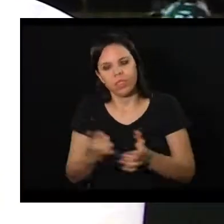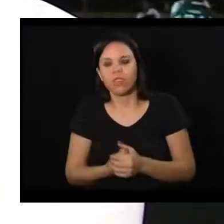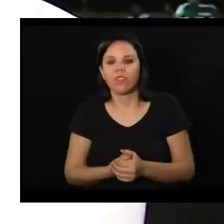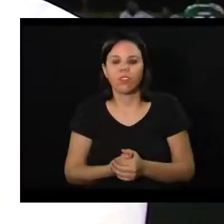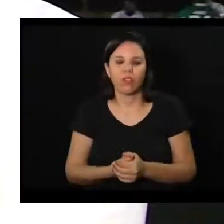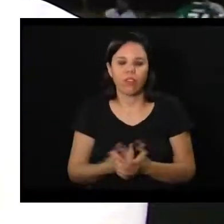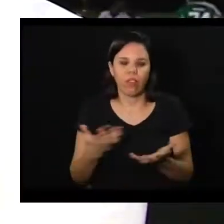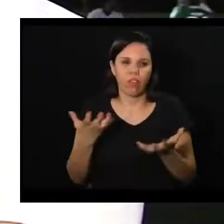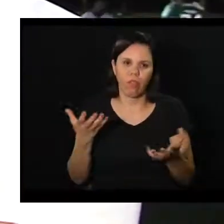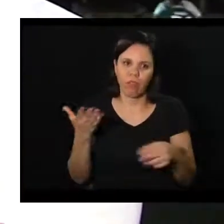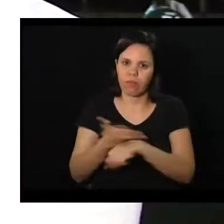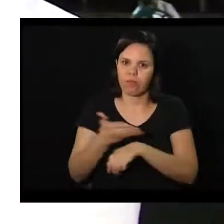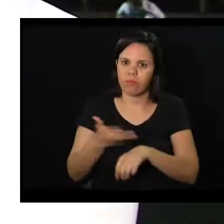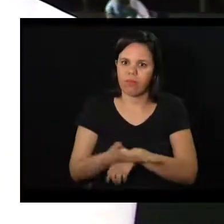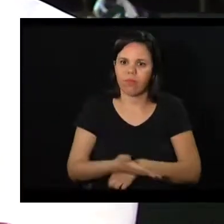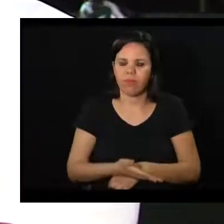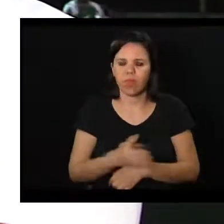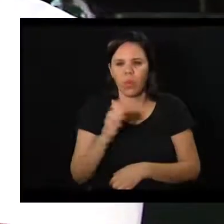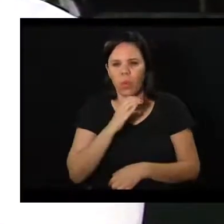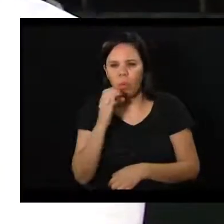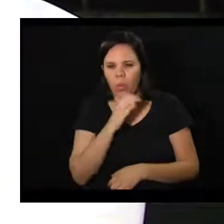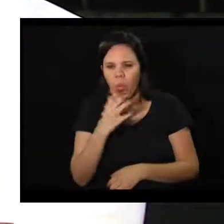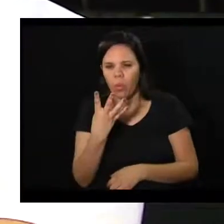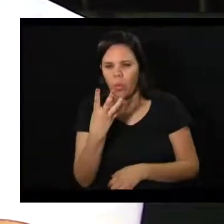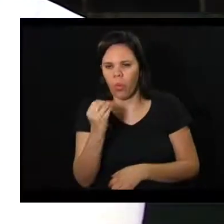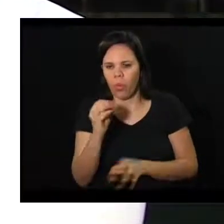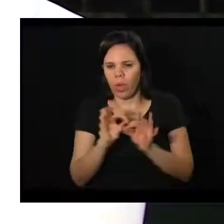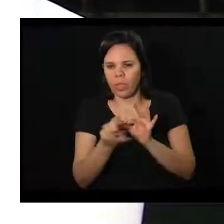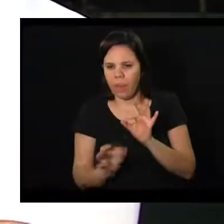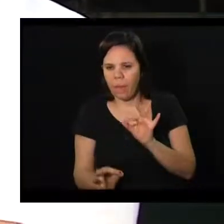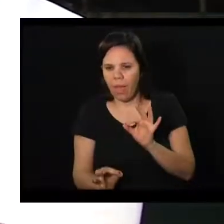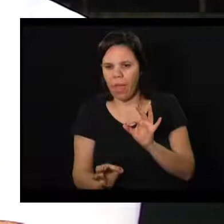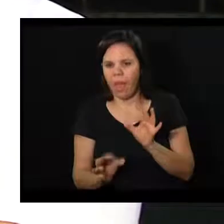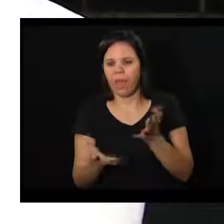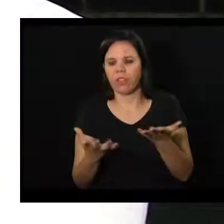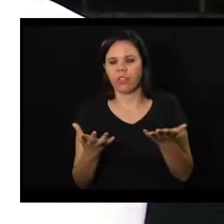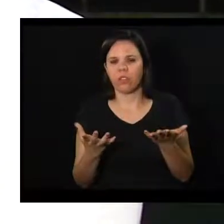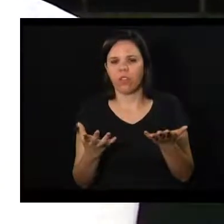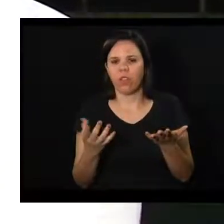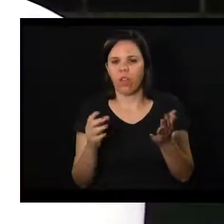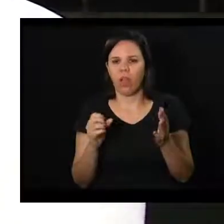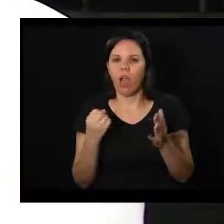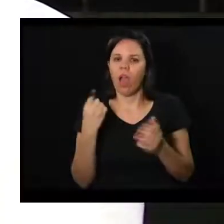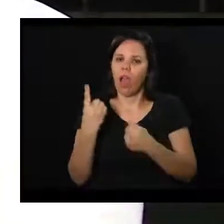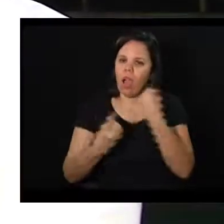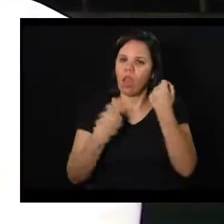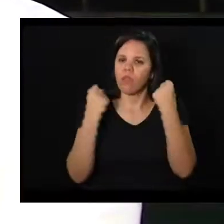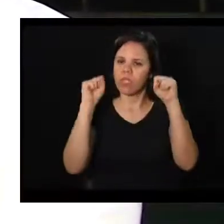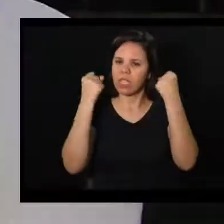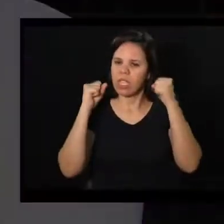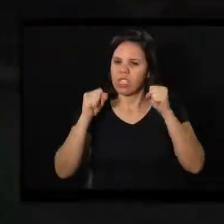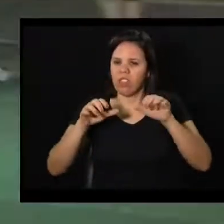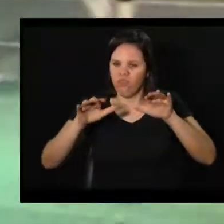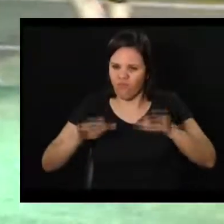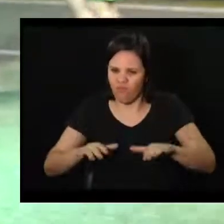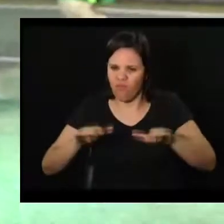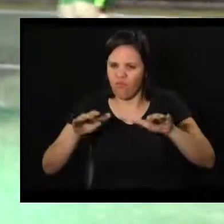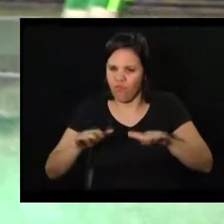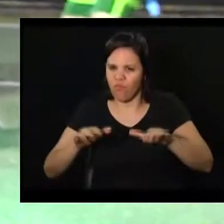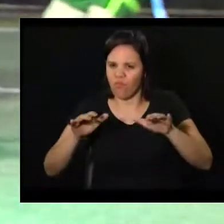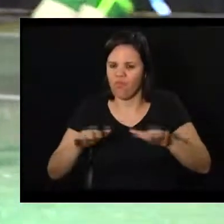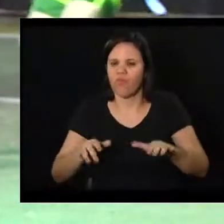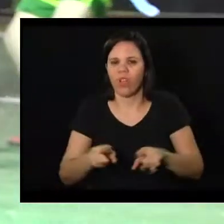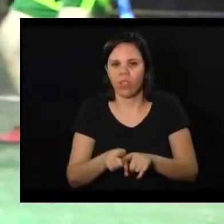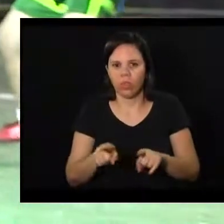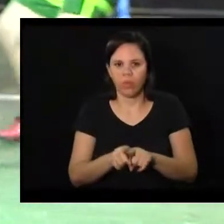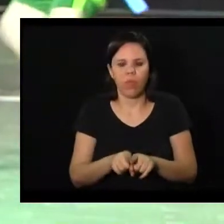candidatos. Corrida de 40 metros, alguns exercícios como as flexões. E aí a gente procura ver se ele tem alguma